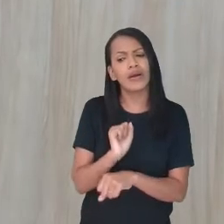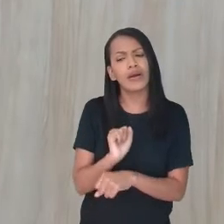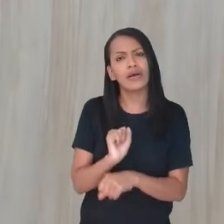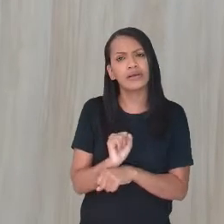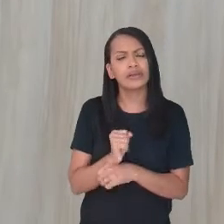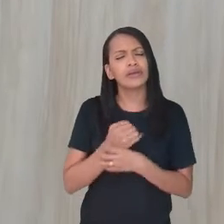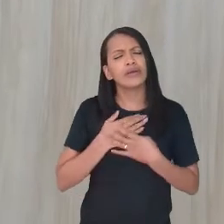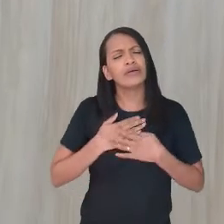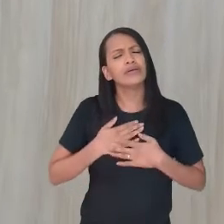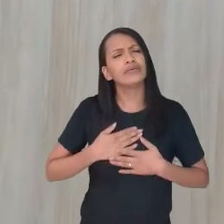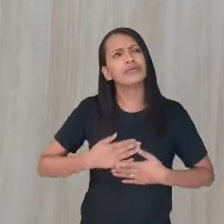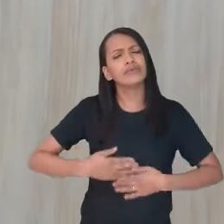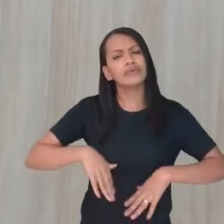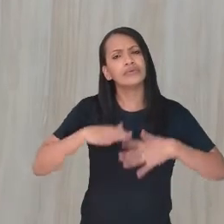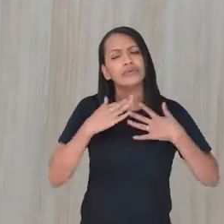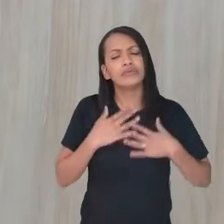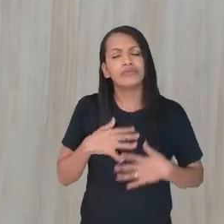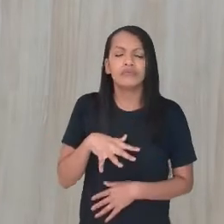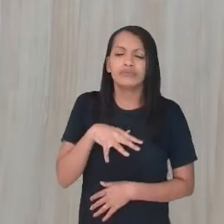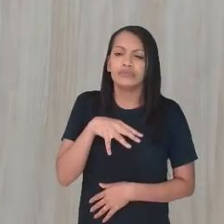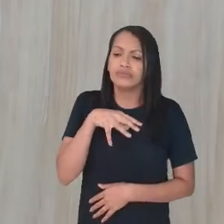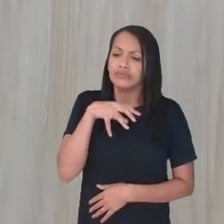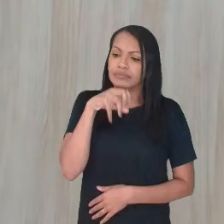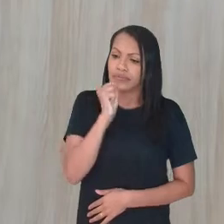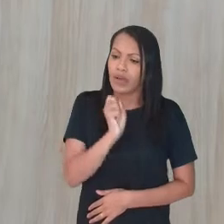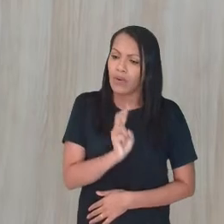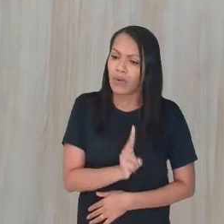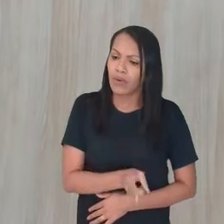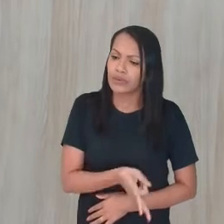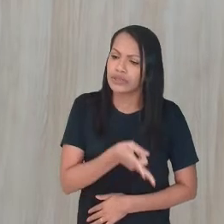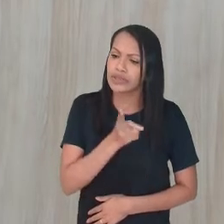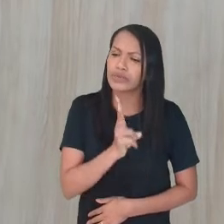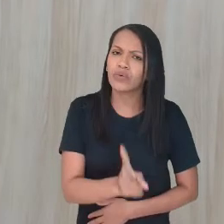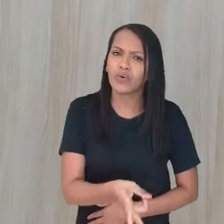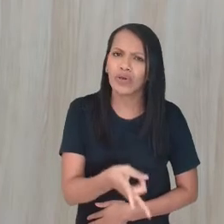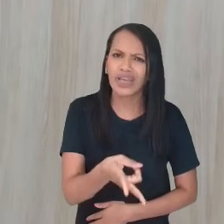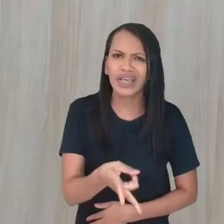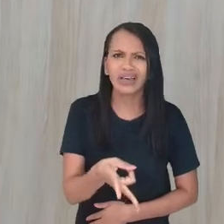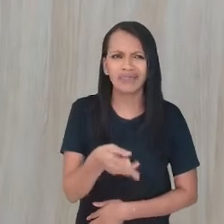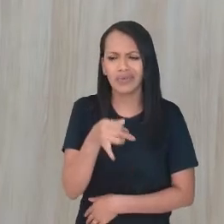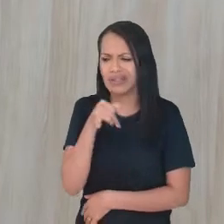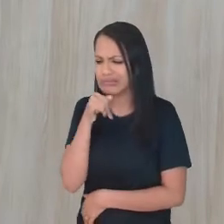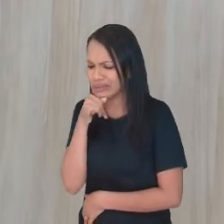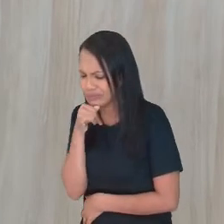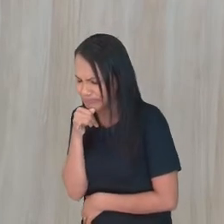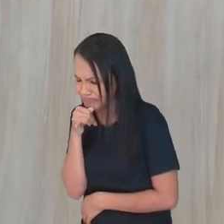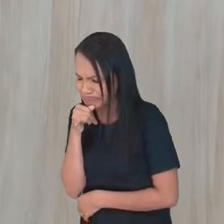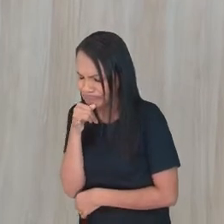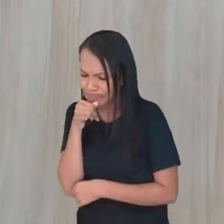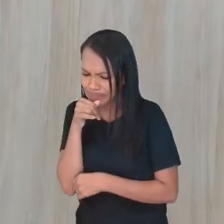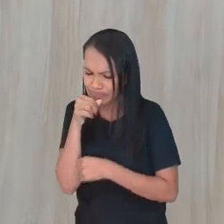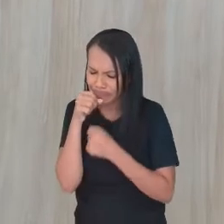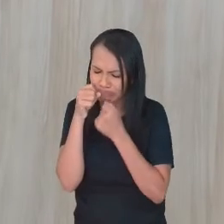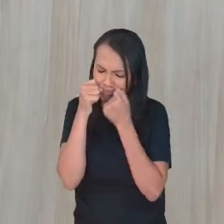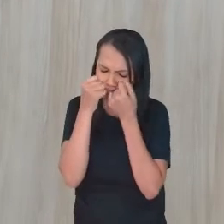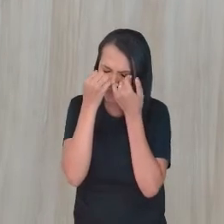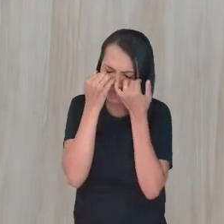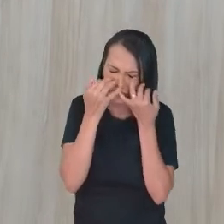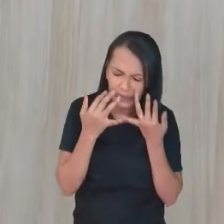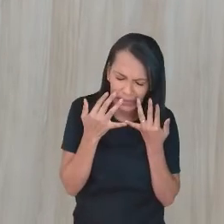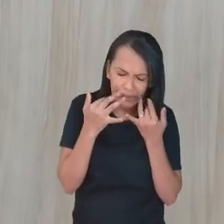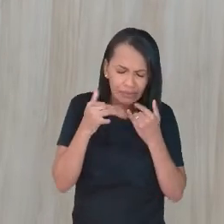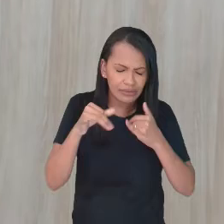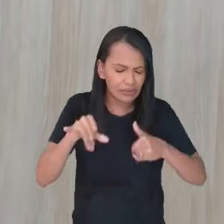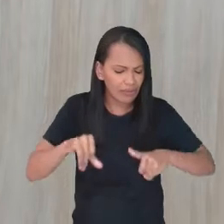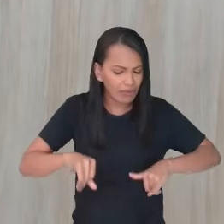uma pausa, respire, continue, levante, caia. Então, todo nesse processo que a gente está